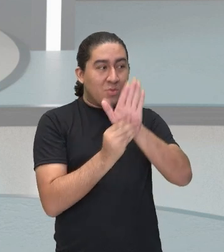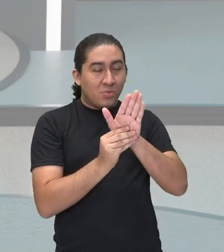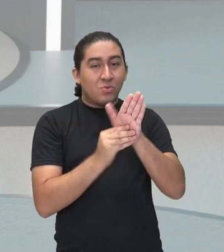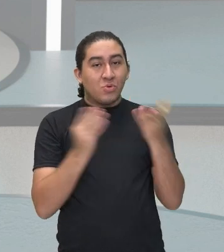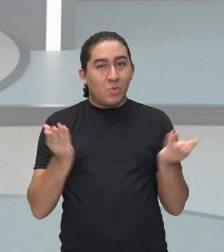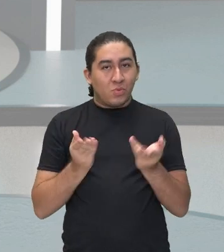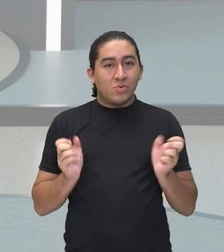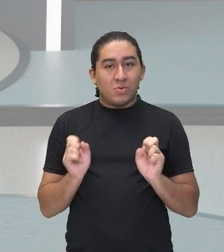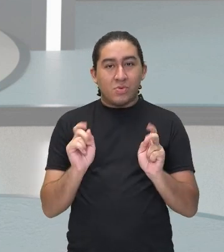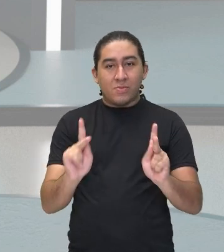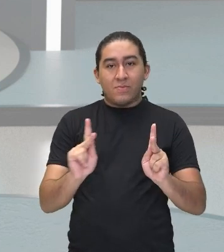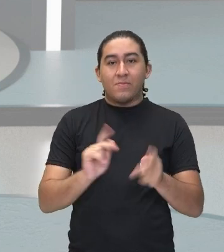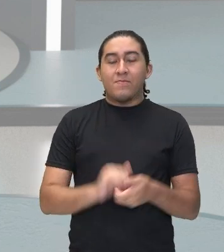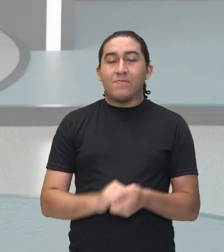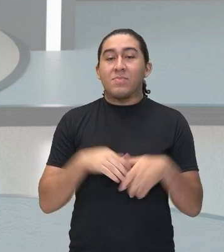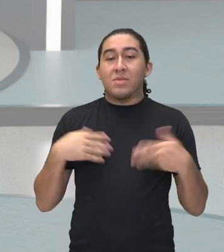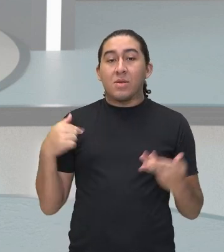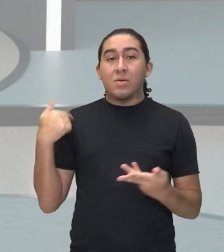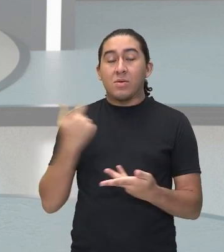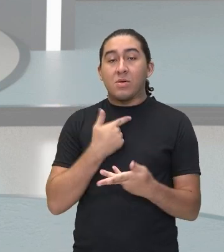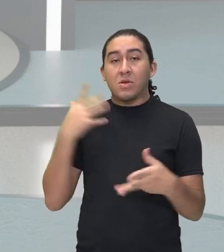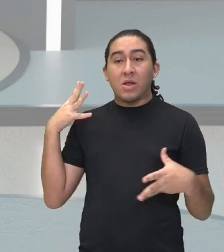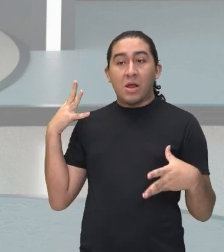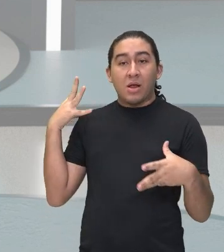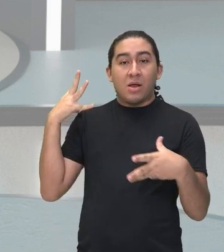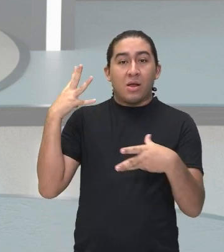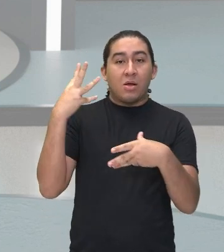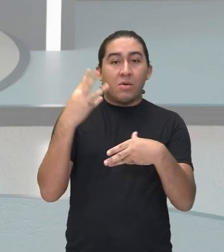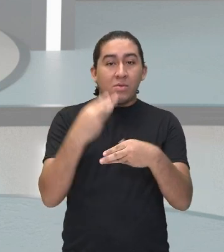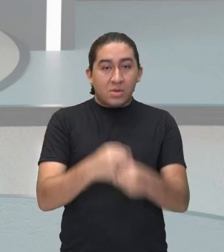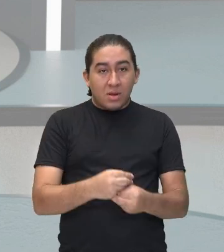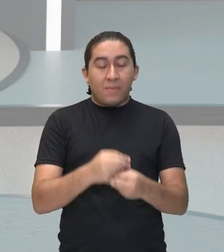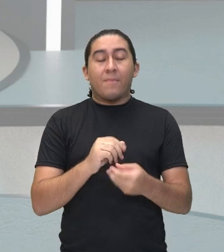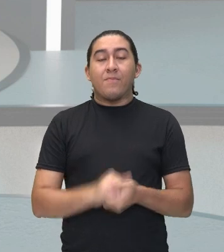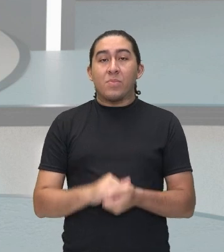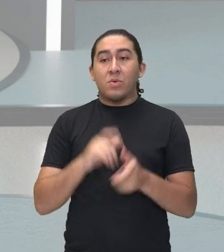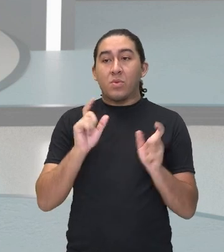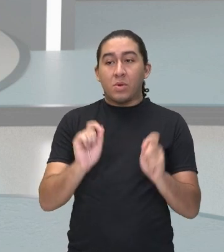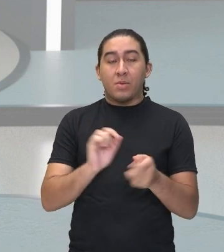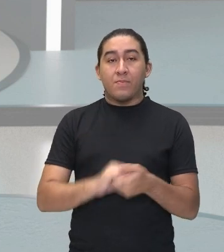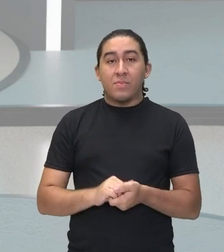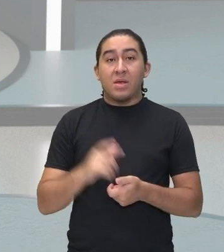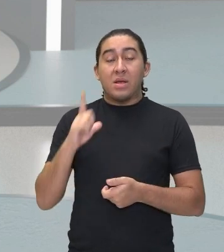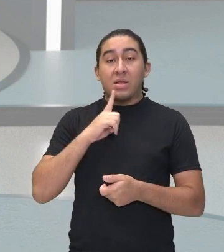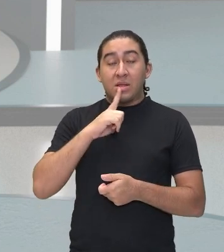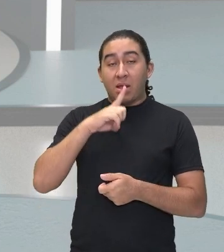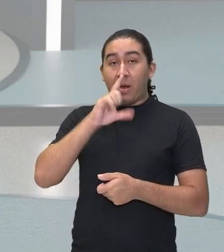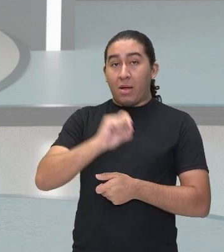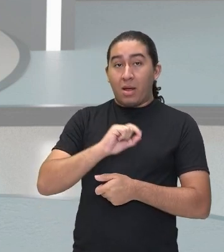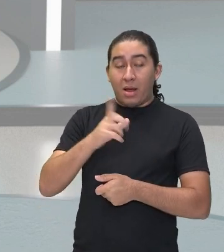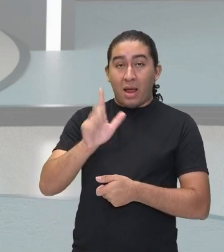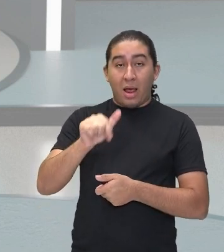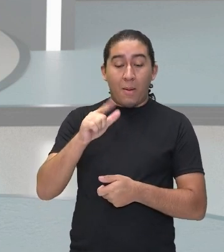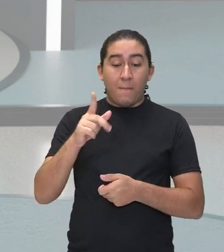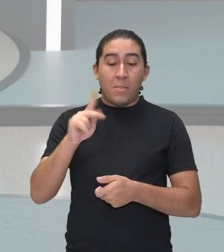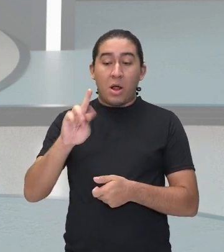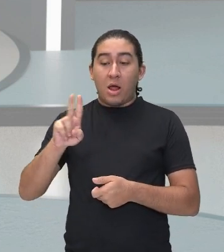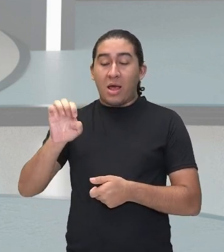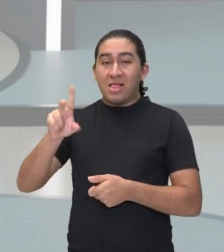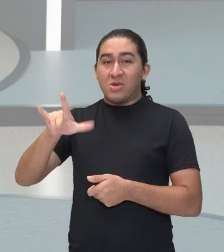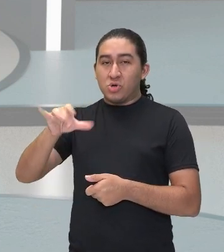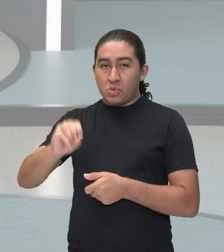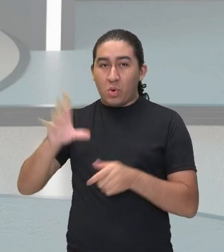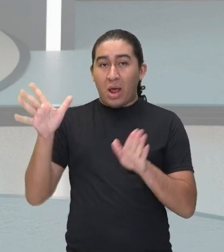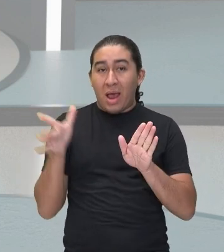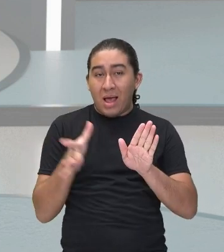Então nós vamos revisar realismo no Brasil. E o realismo no Brasil tem como marco inicial